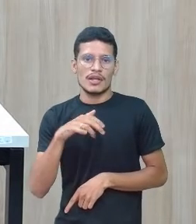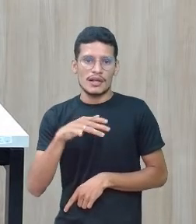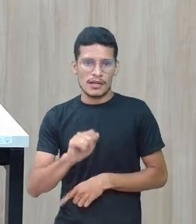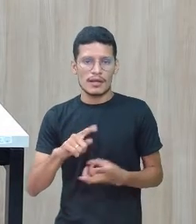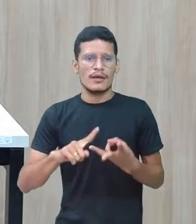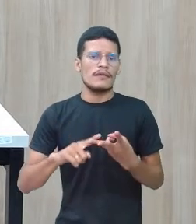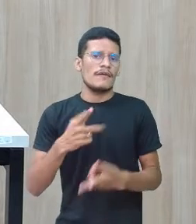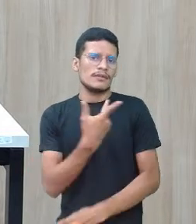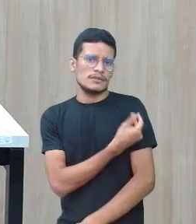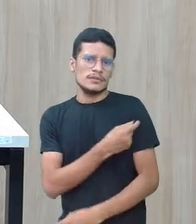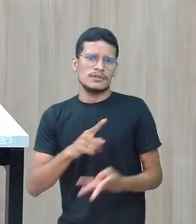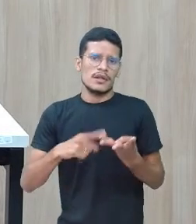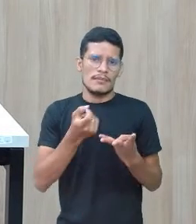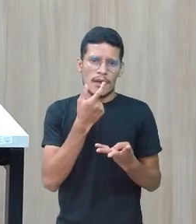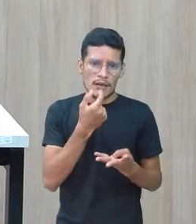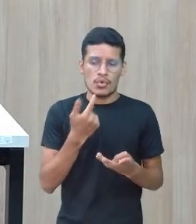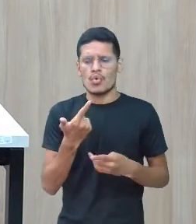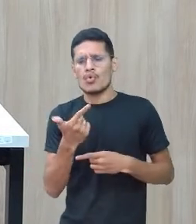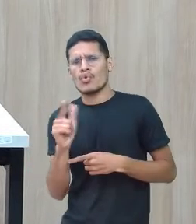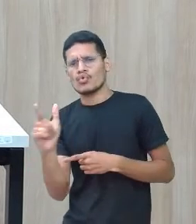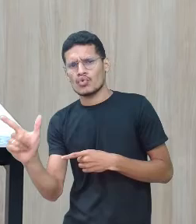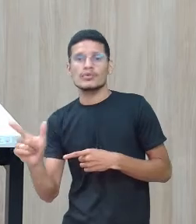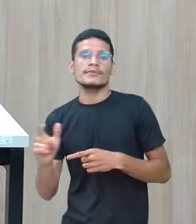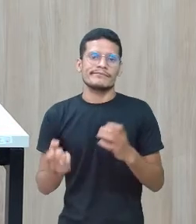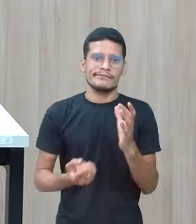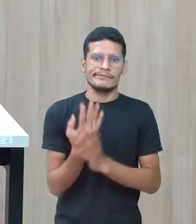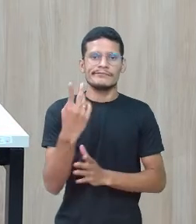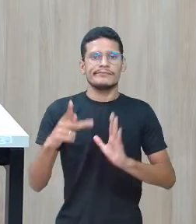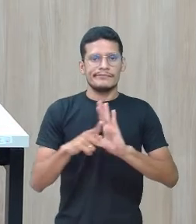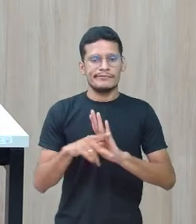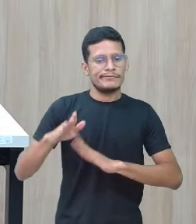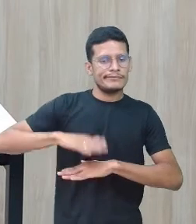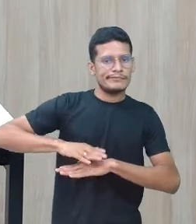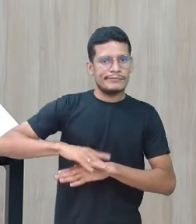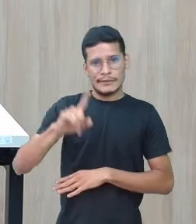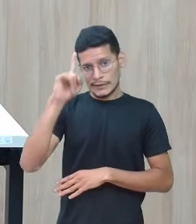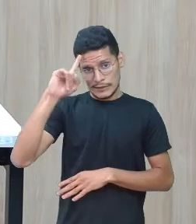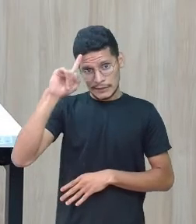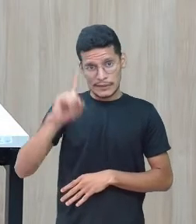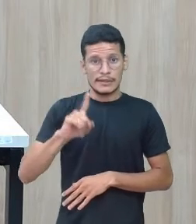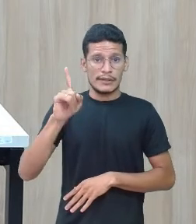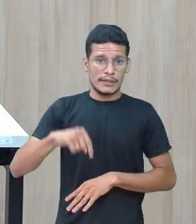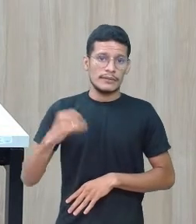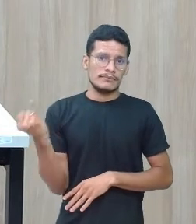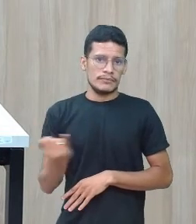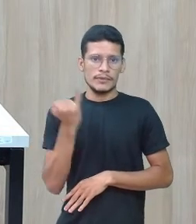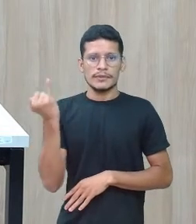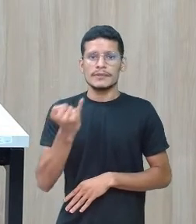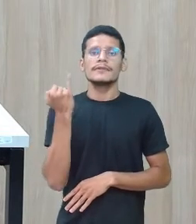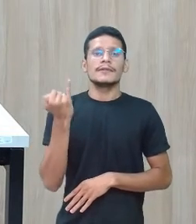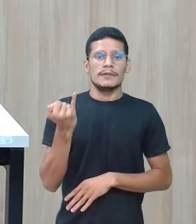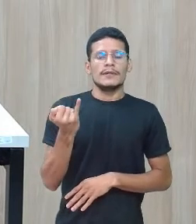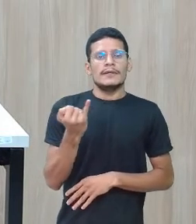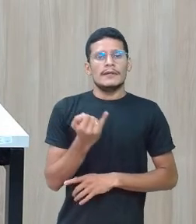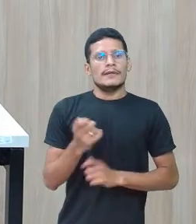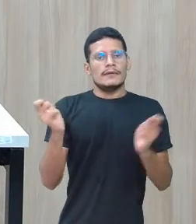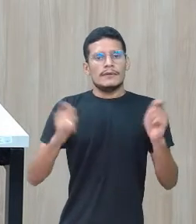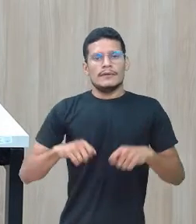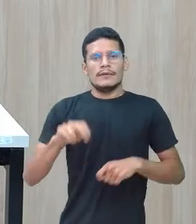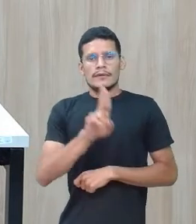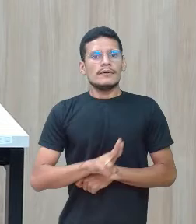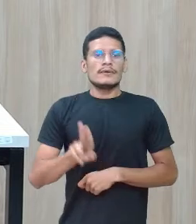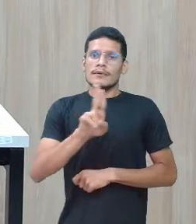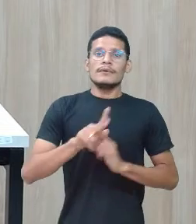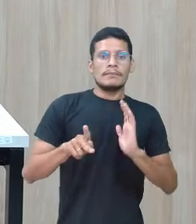de antibióticos e outros remédios que vão sendo criados a cada dia. Então, foi de grande importância com o uso